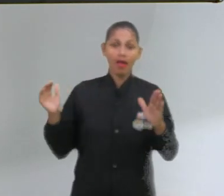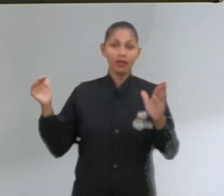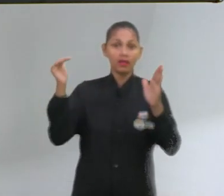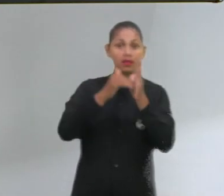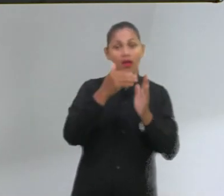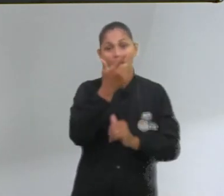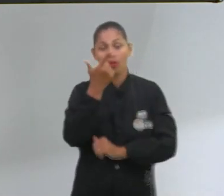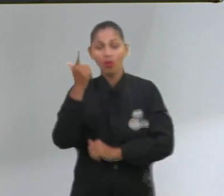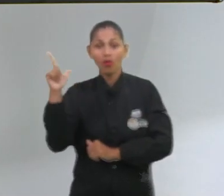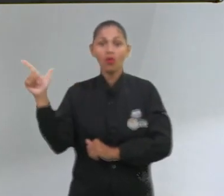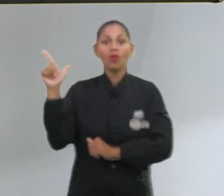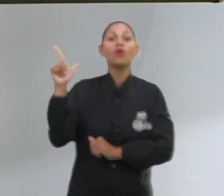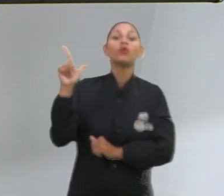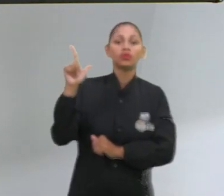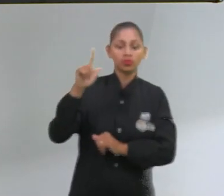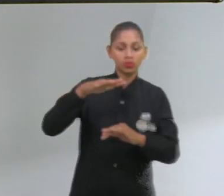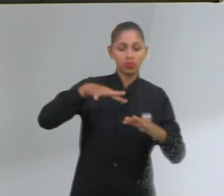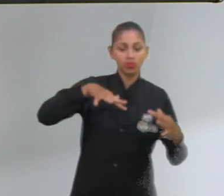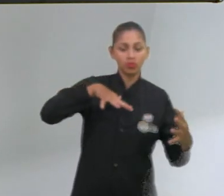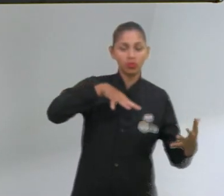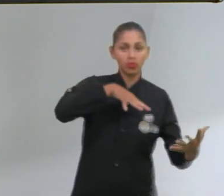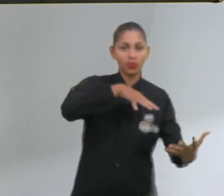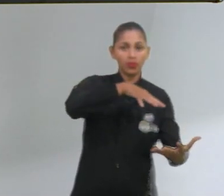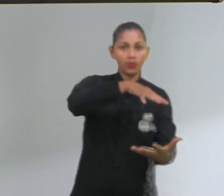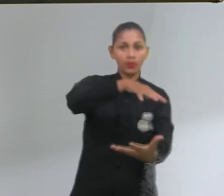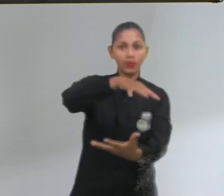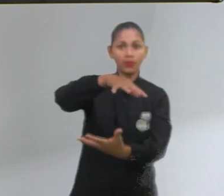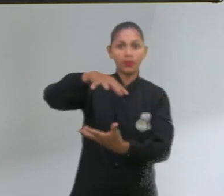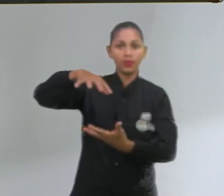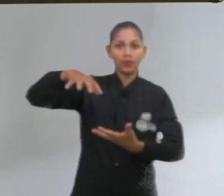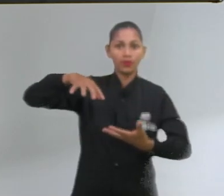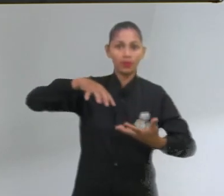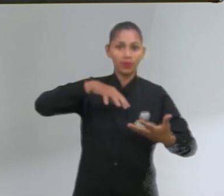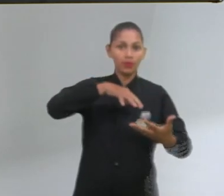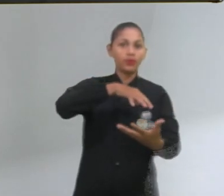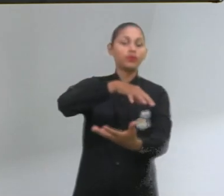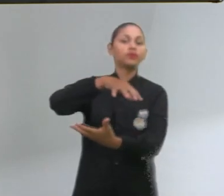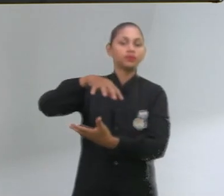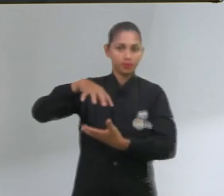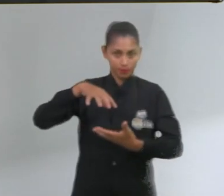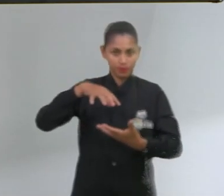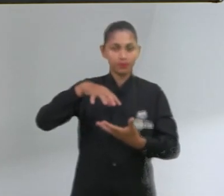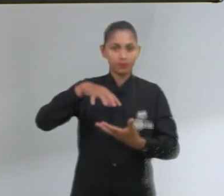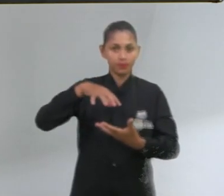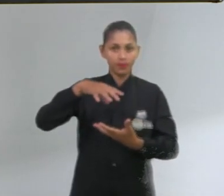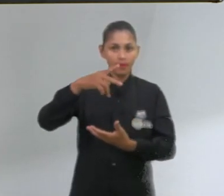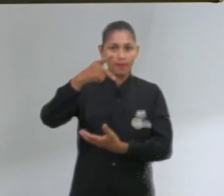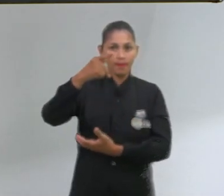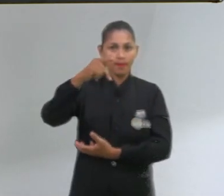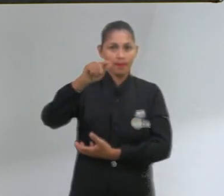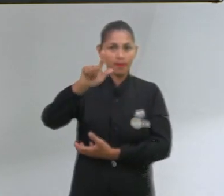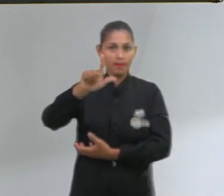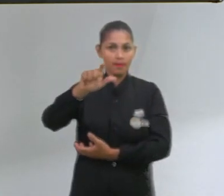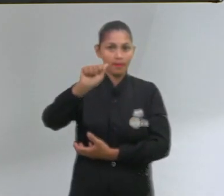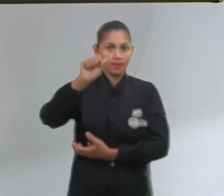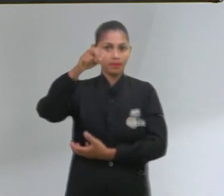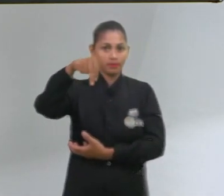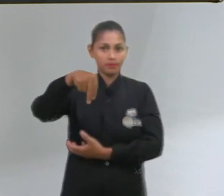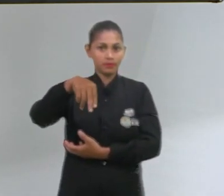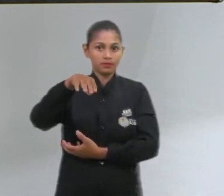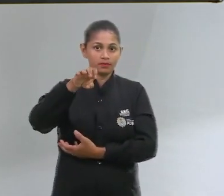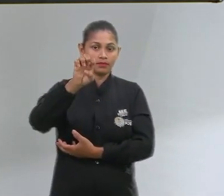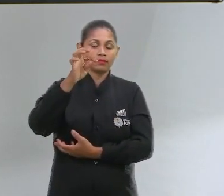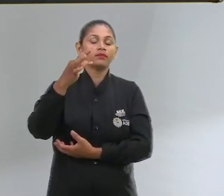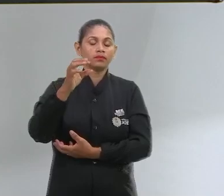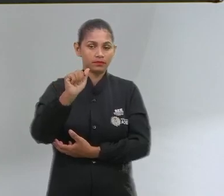nós vimos na aula anterior, onde falamos especificamente o que tem em cada planeta. E isso vem exatamente